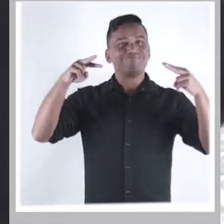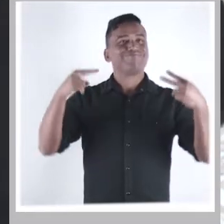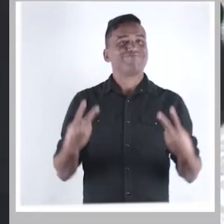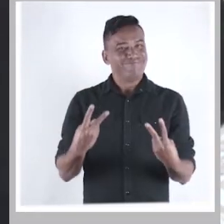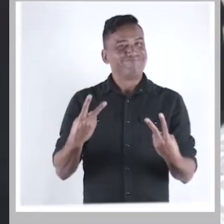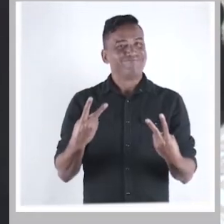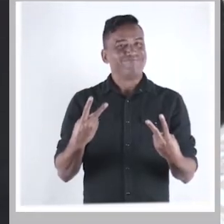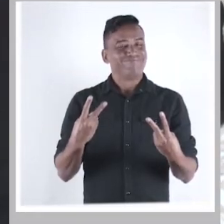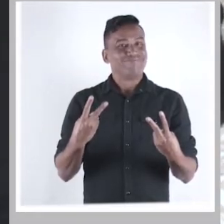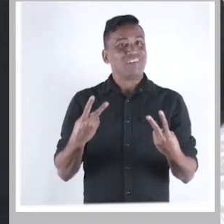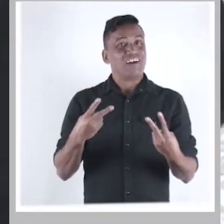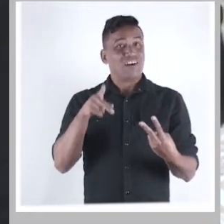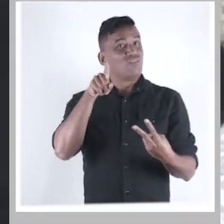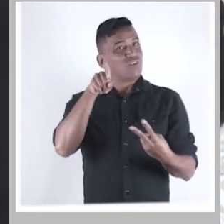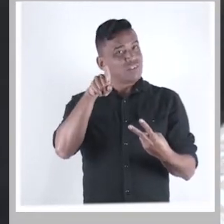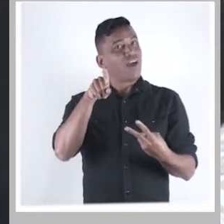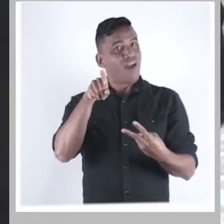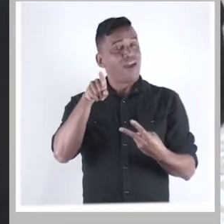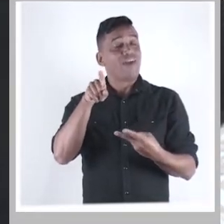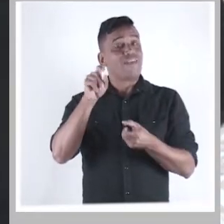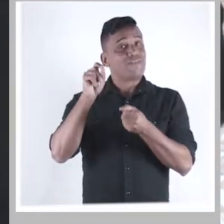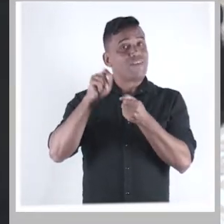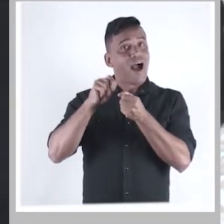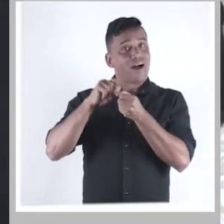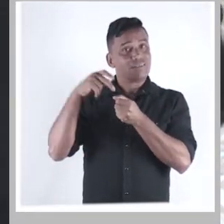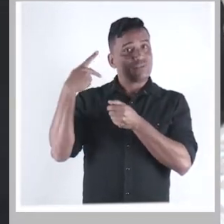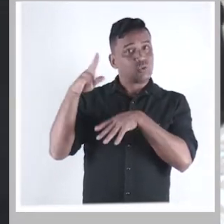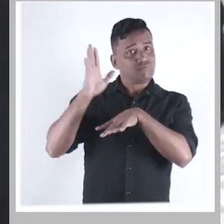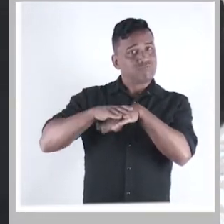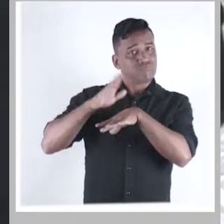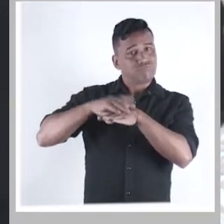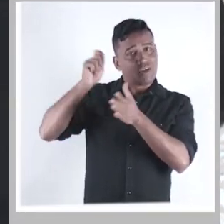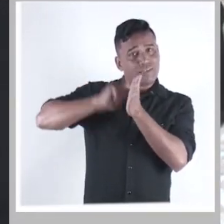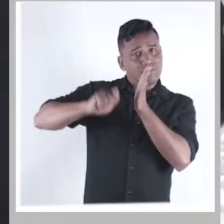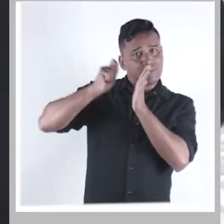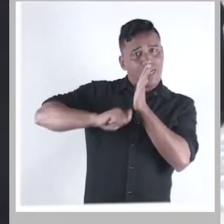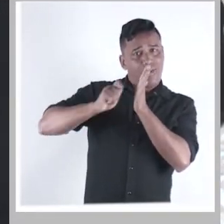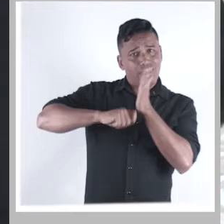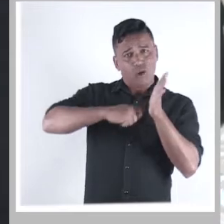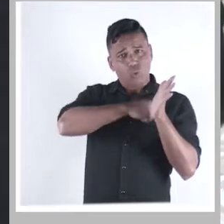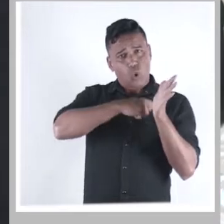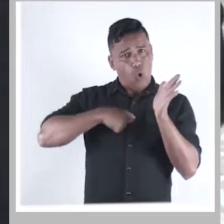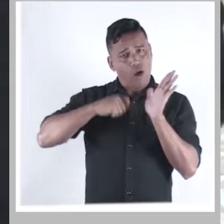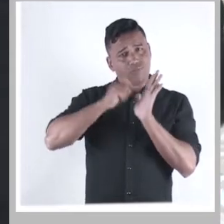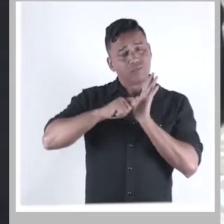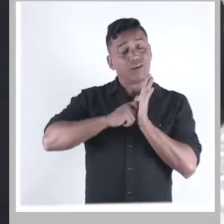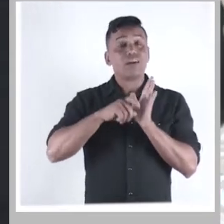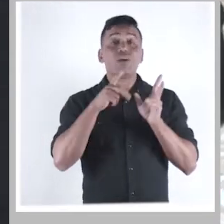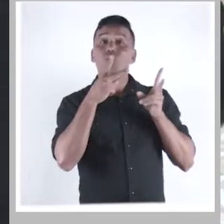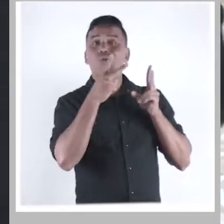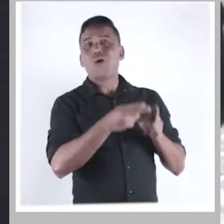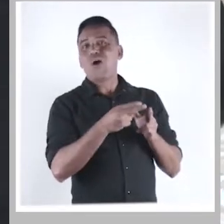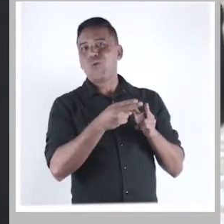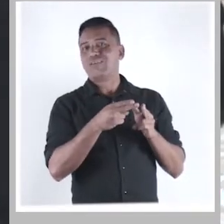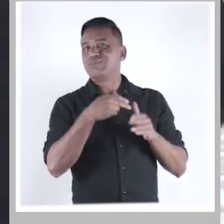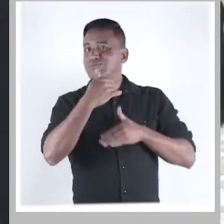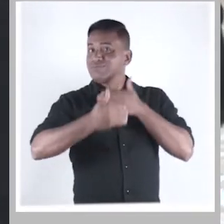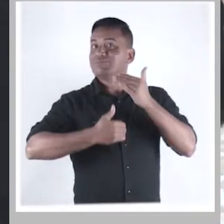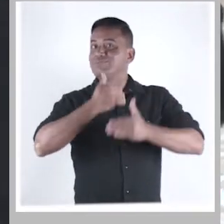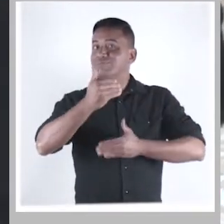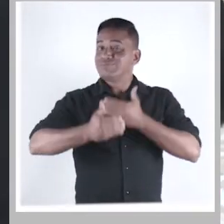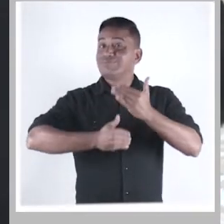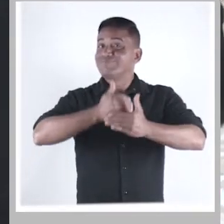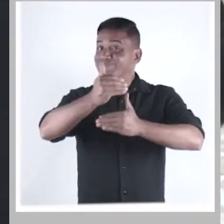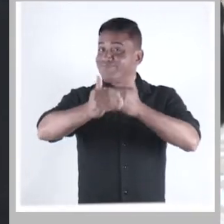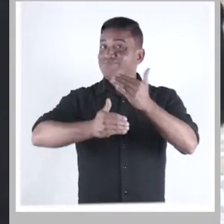também, sabe? Eu me reconheço na forma como você escreve, porque em alguma medida eu também